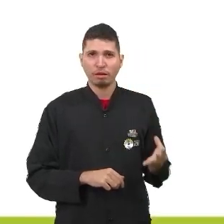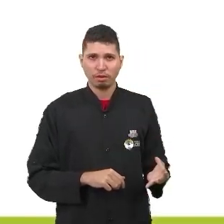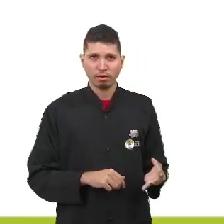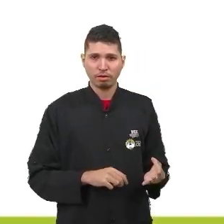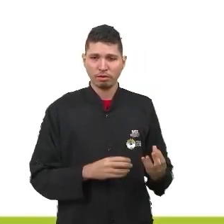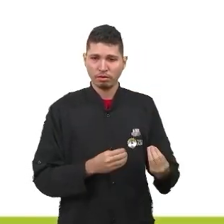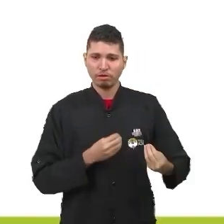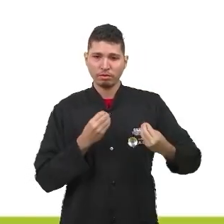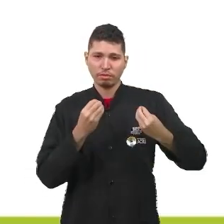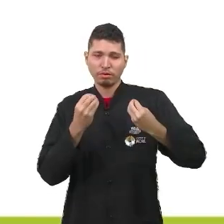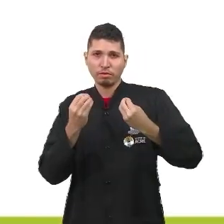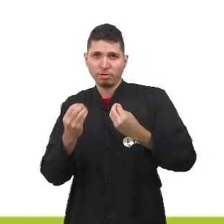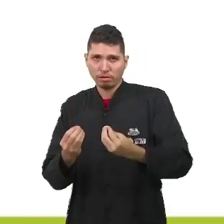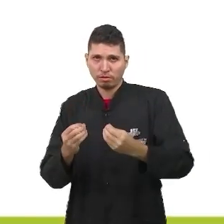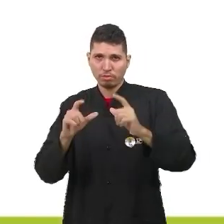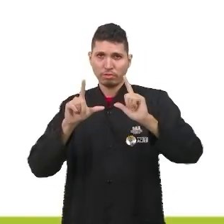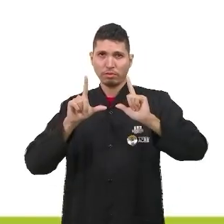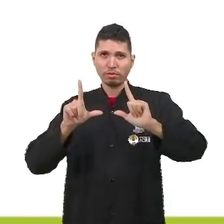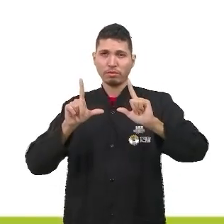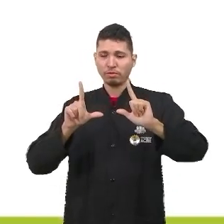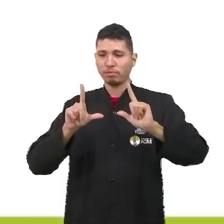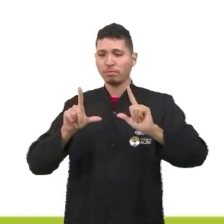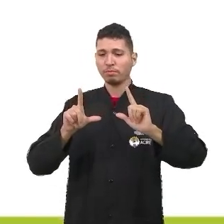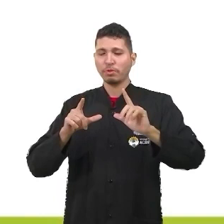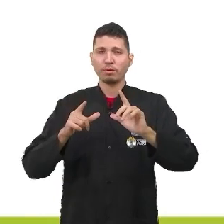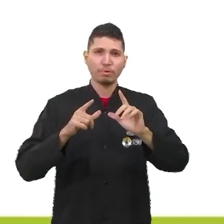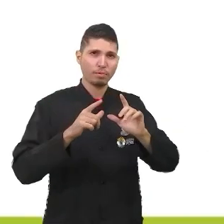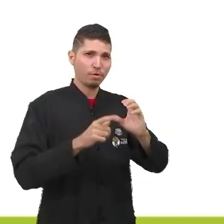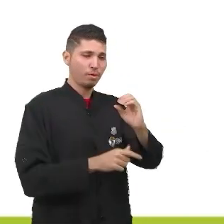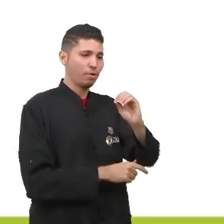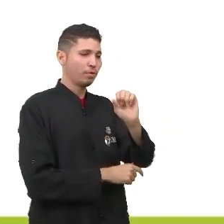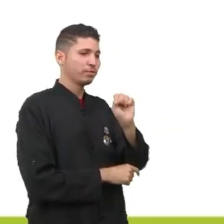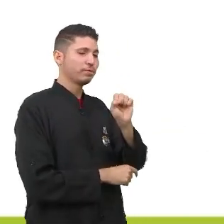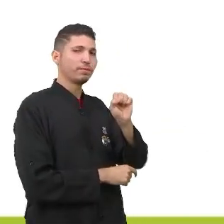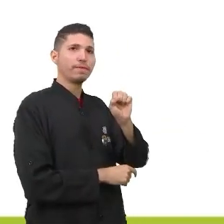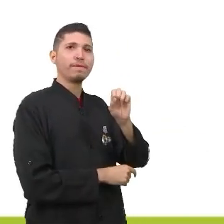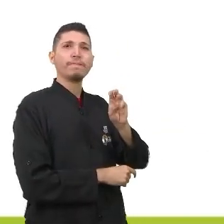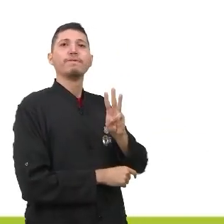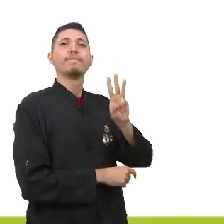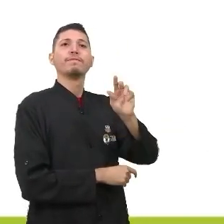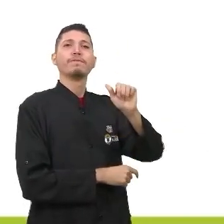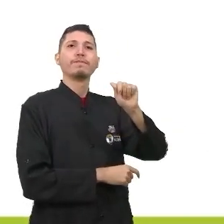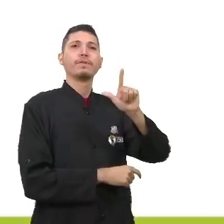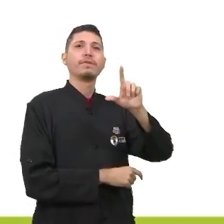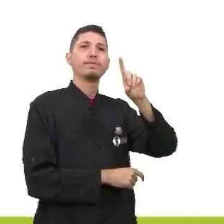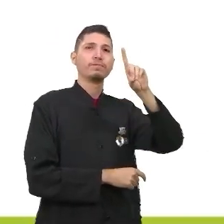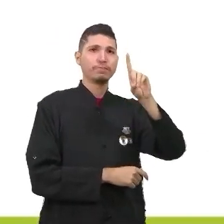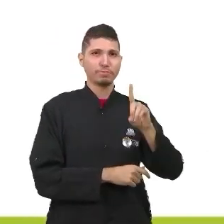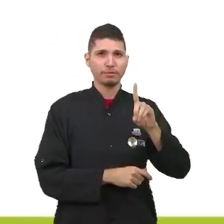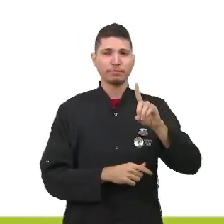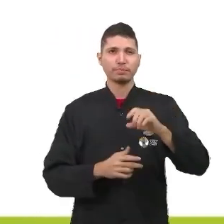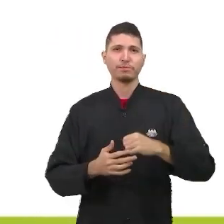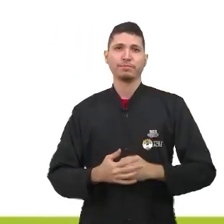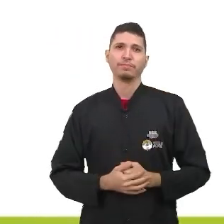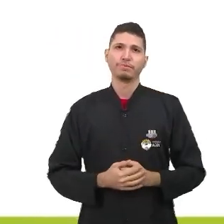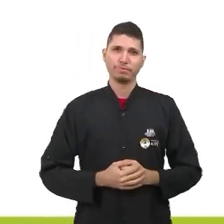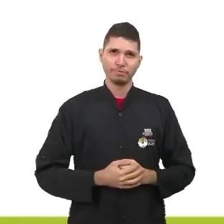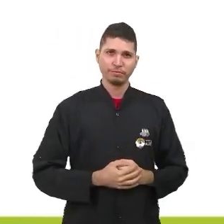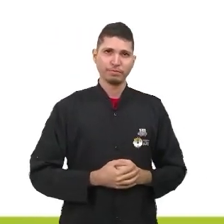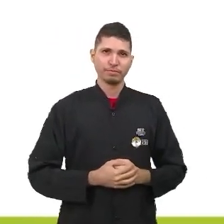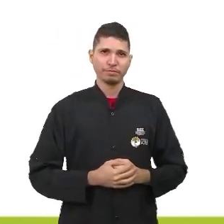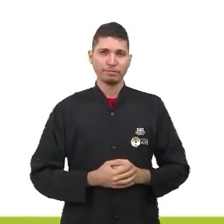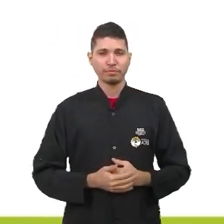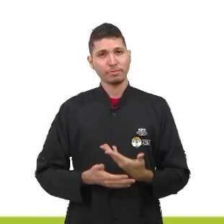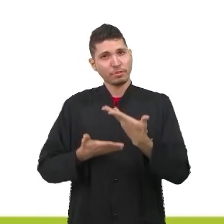quadro Abaporu para o Oswald de Andrade, né, como uma representação dessa brasilidade, enfim. Oswald